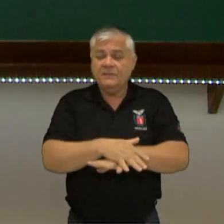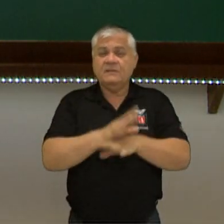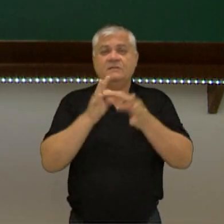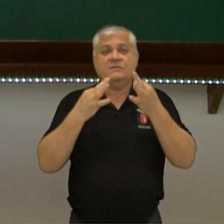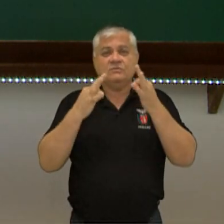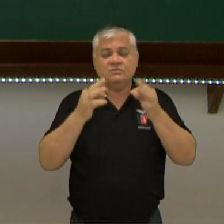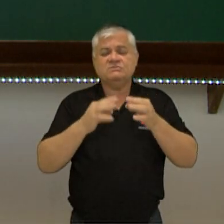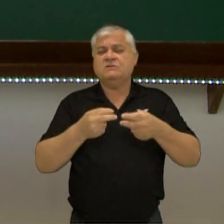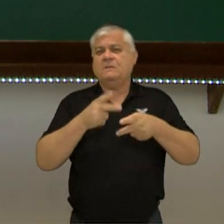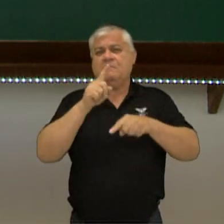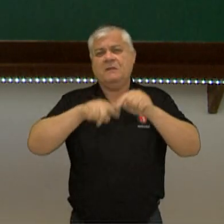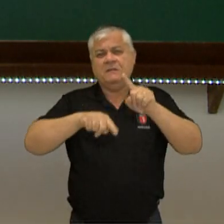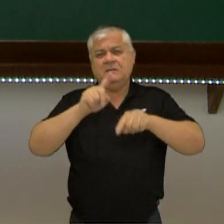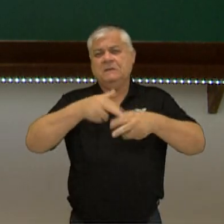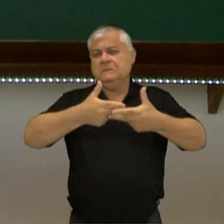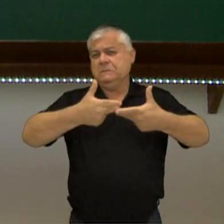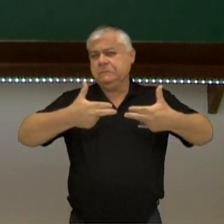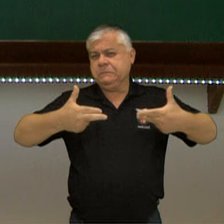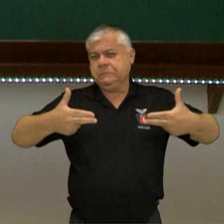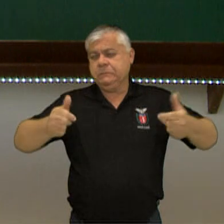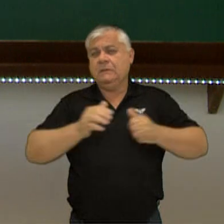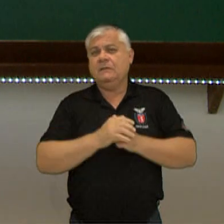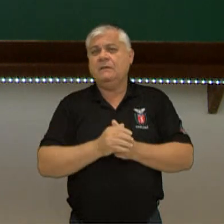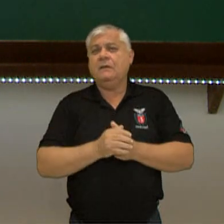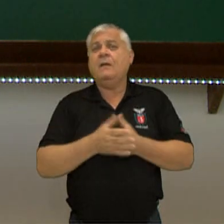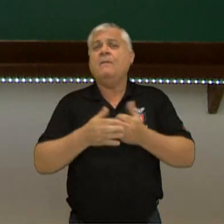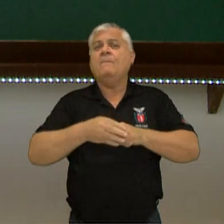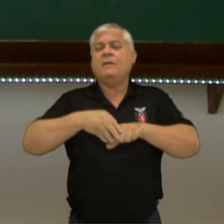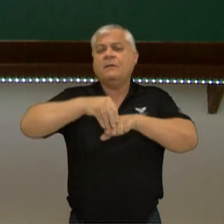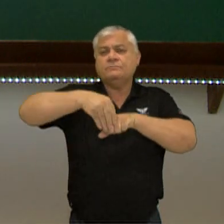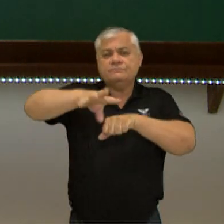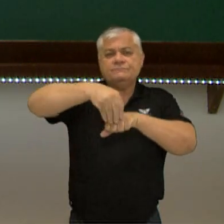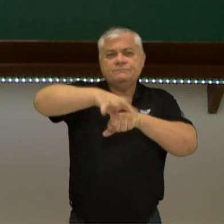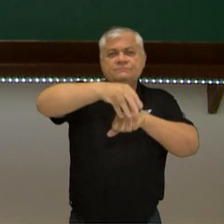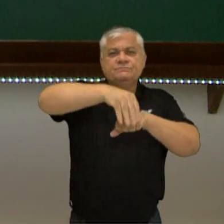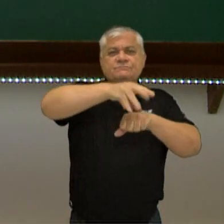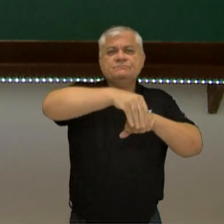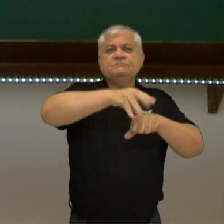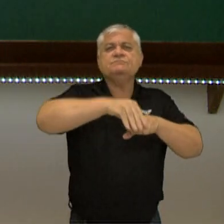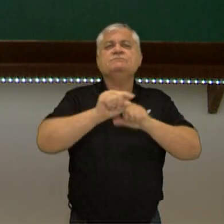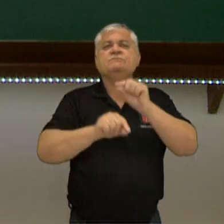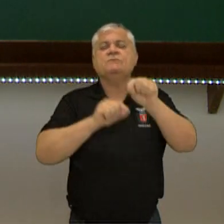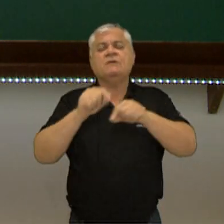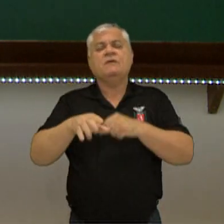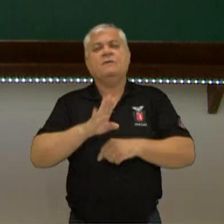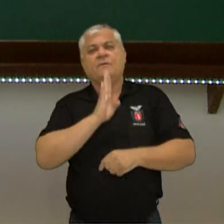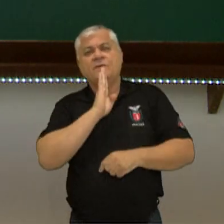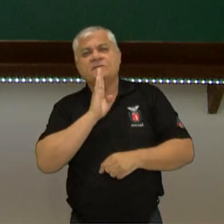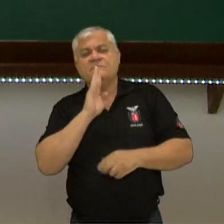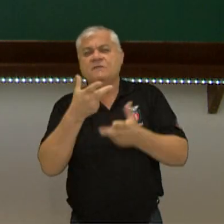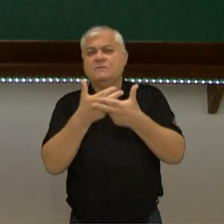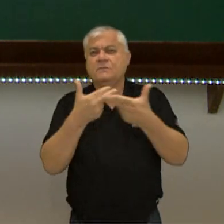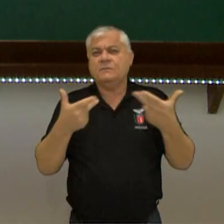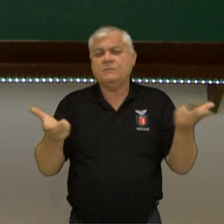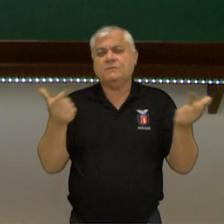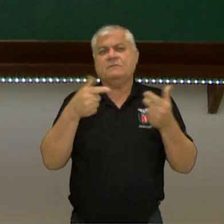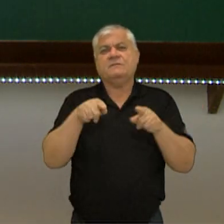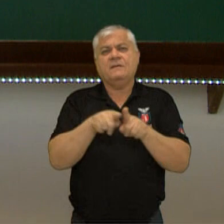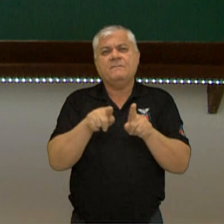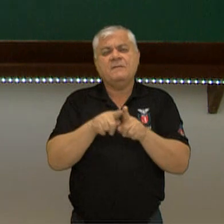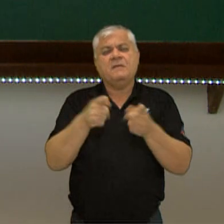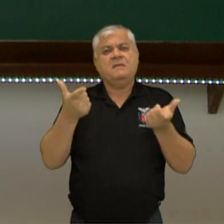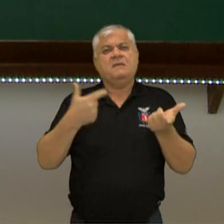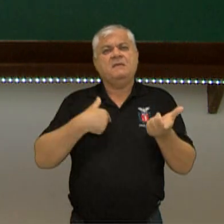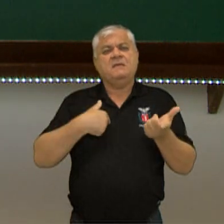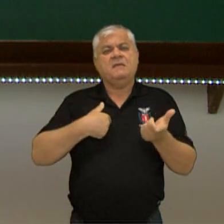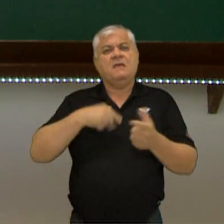as ferramentas de comunicação para difundir, para levar o conhecimento, para levar a sabedoria,